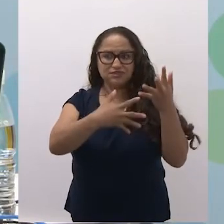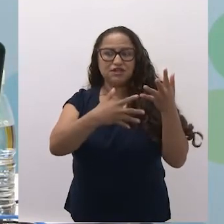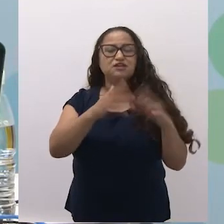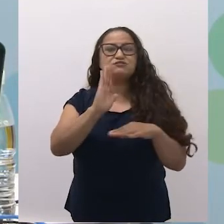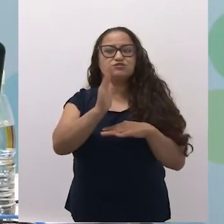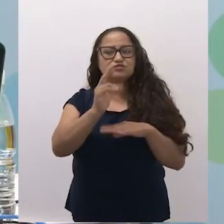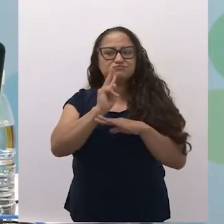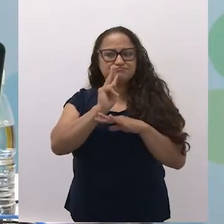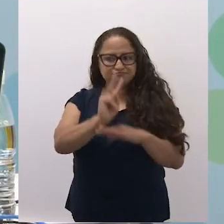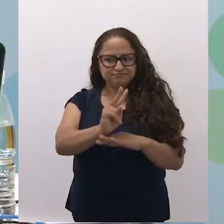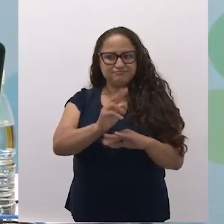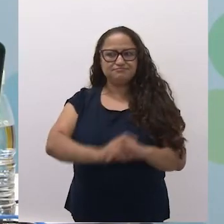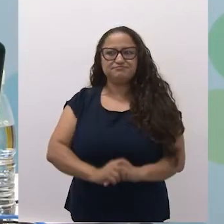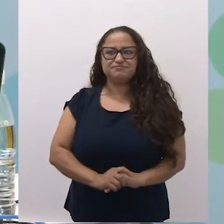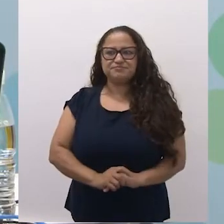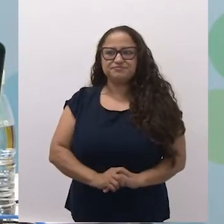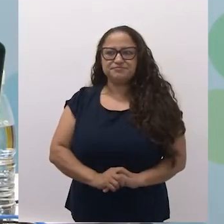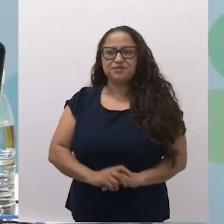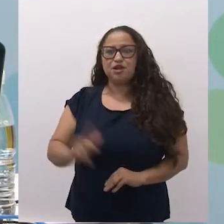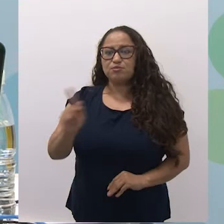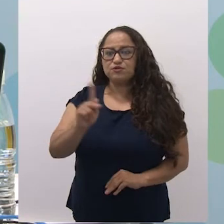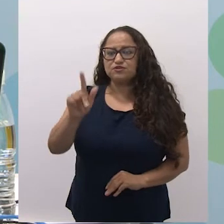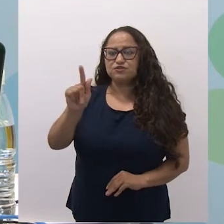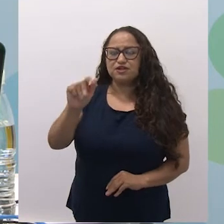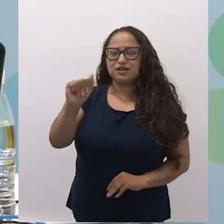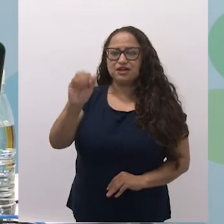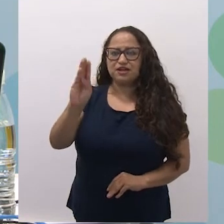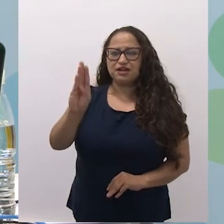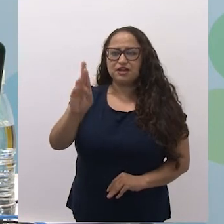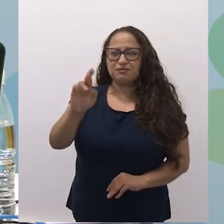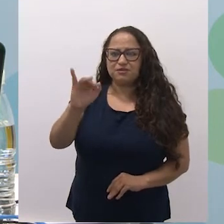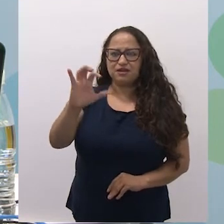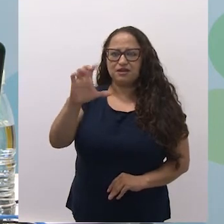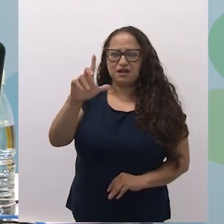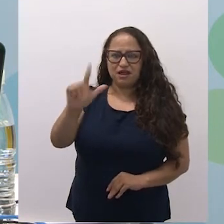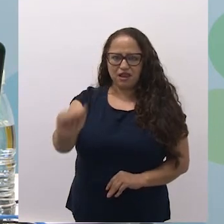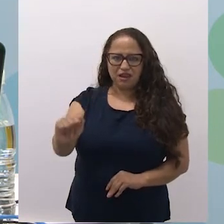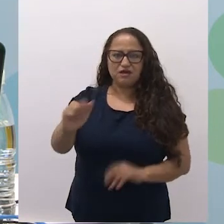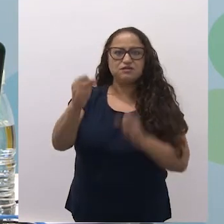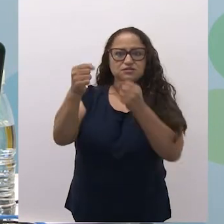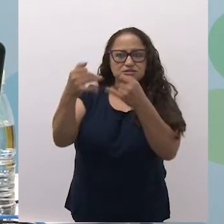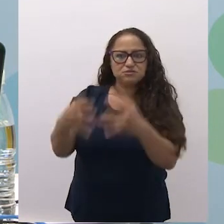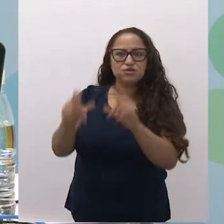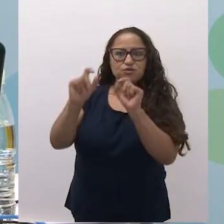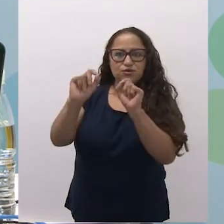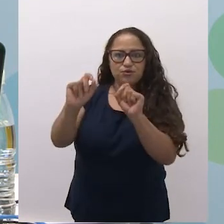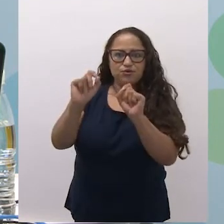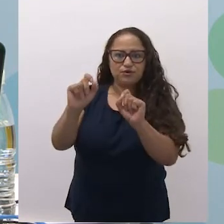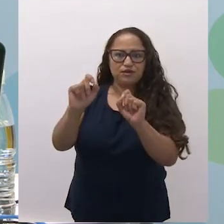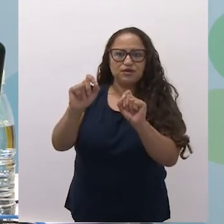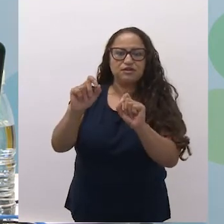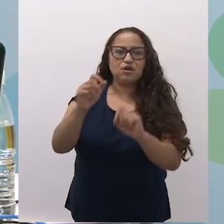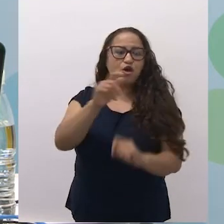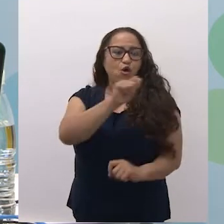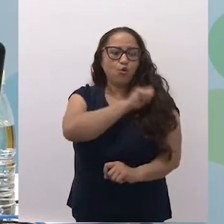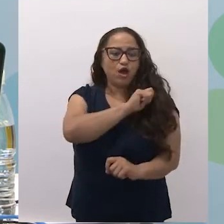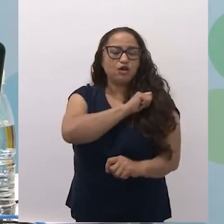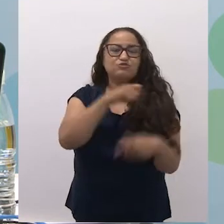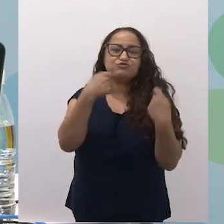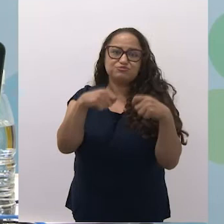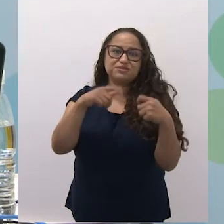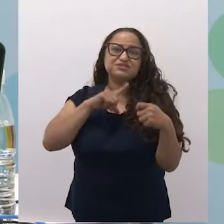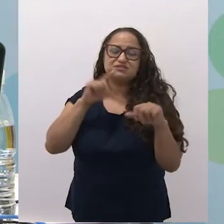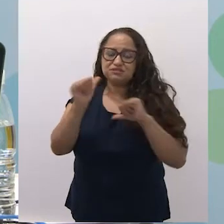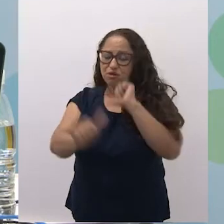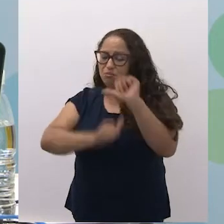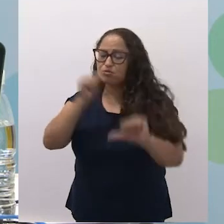acompanhando, né? A professora Gabriela, ela falou sobre a questão de que o estudante precisa passar por